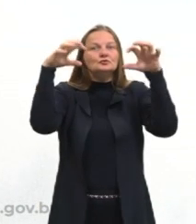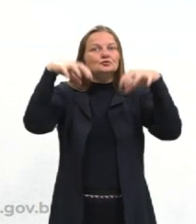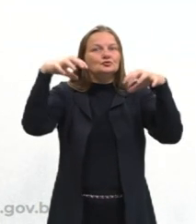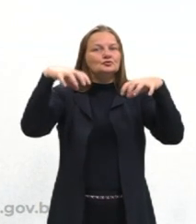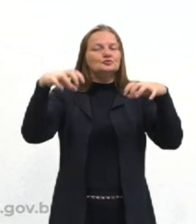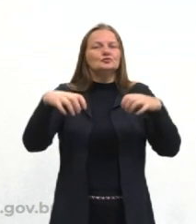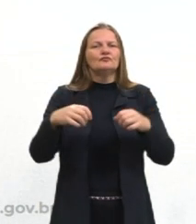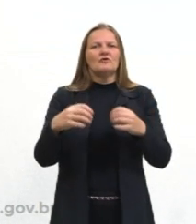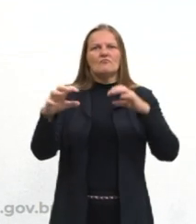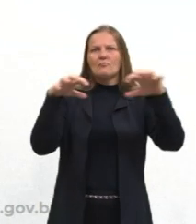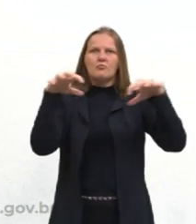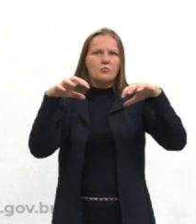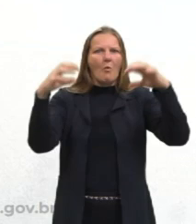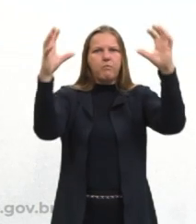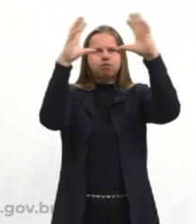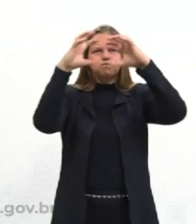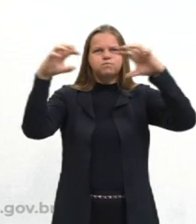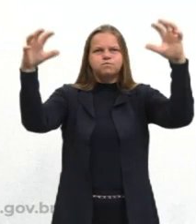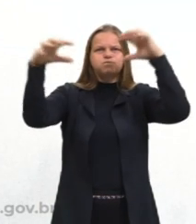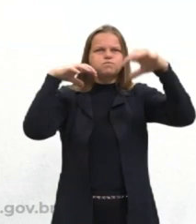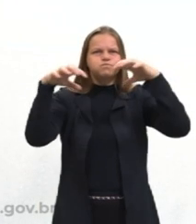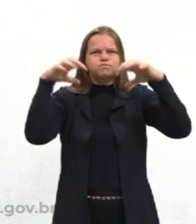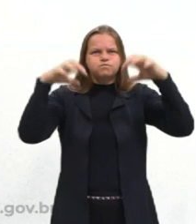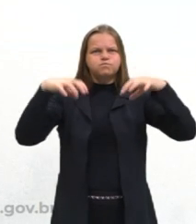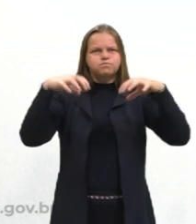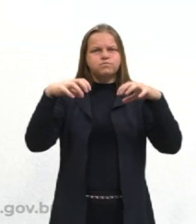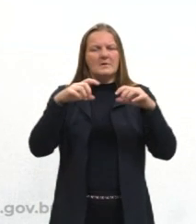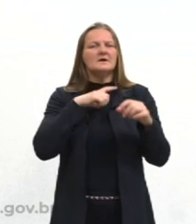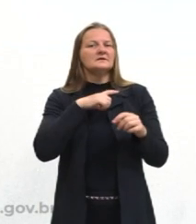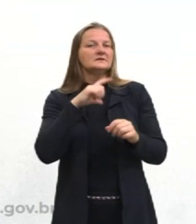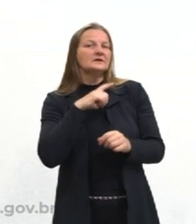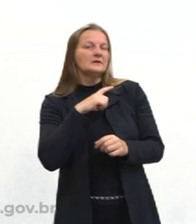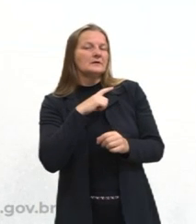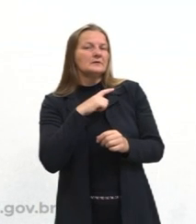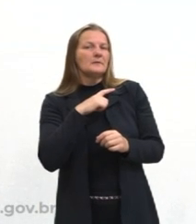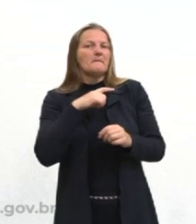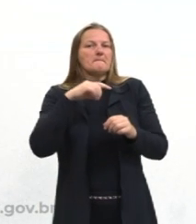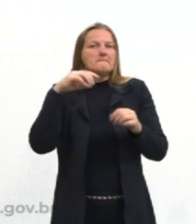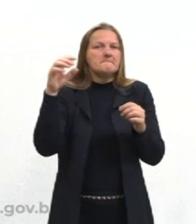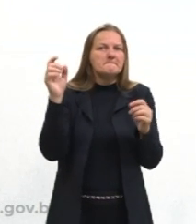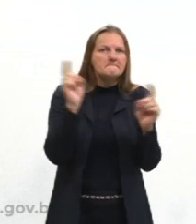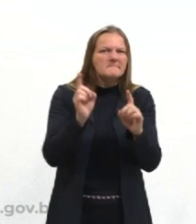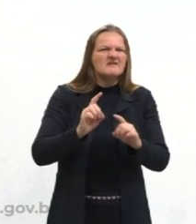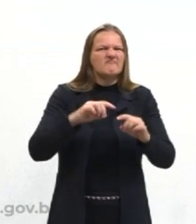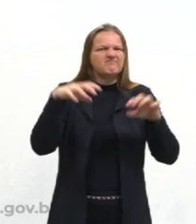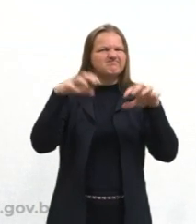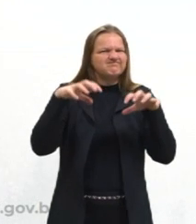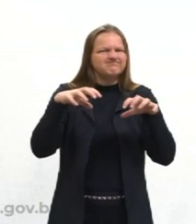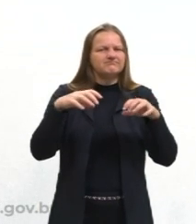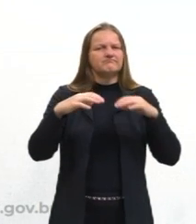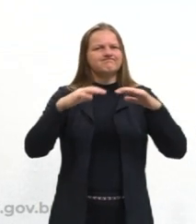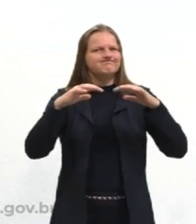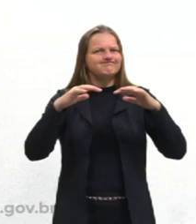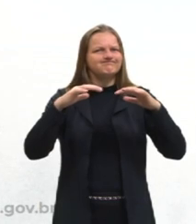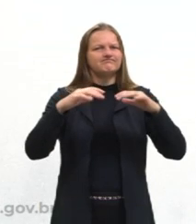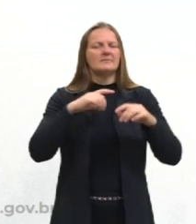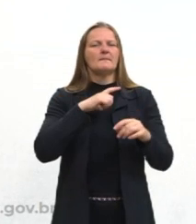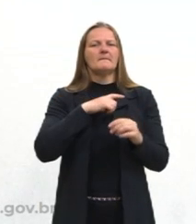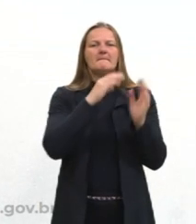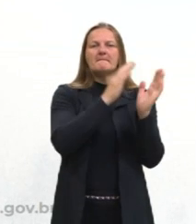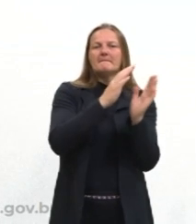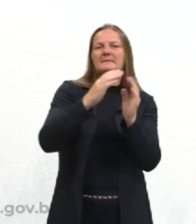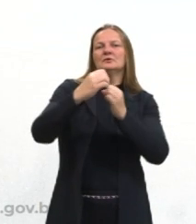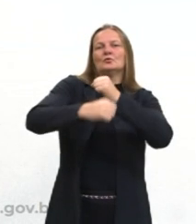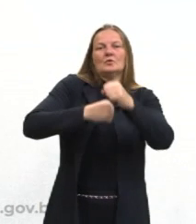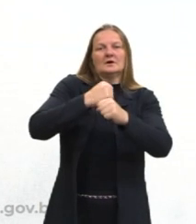chuva né a precipitação que a gente vai ter nesses local a compra situação se essa precipitação durante um